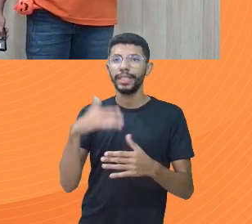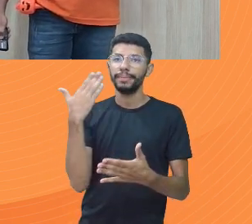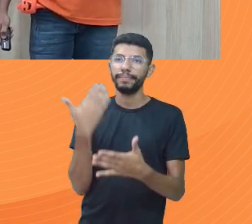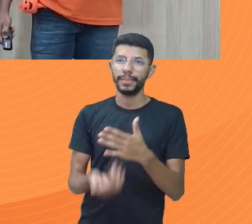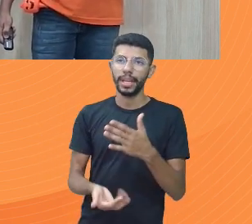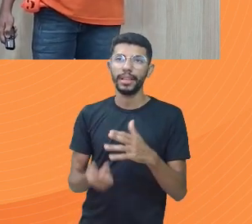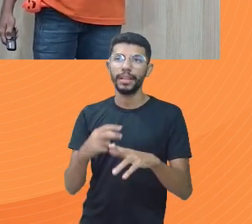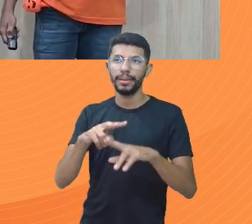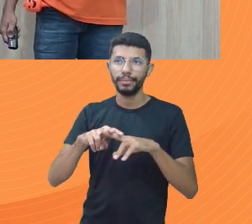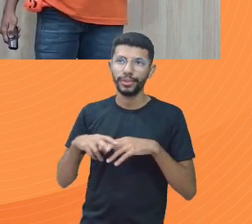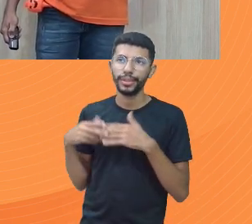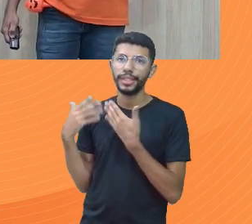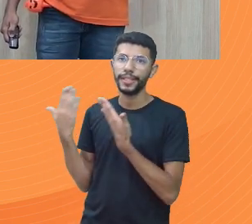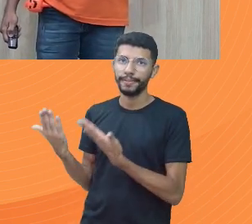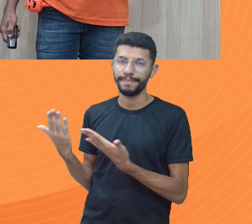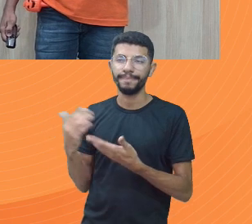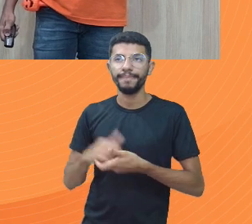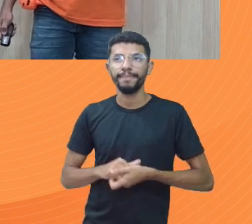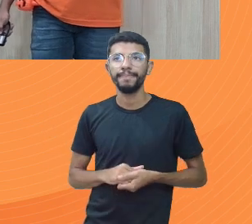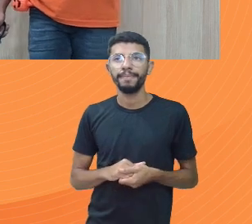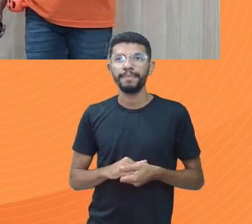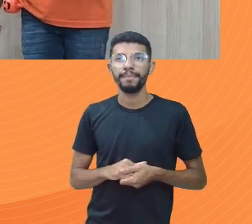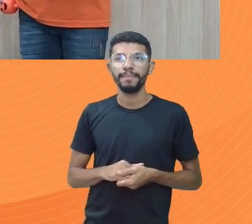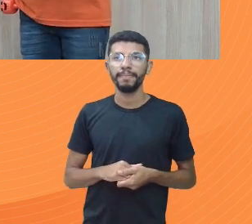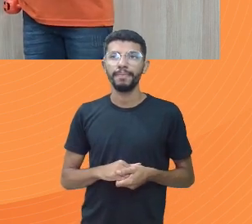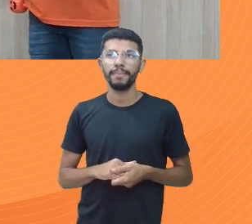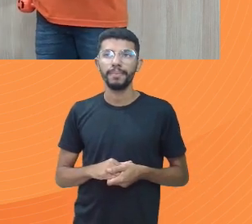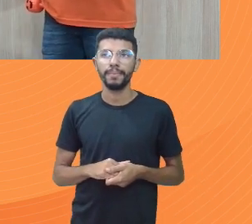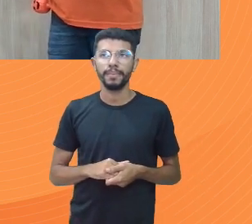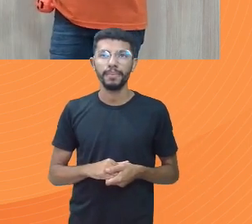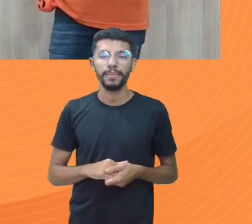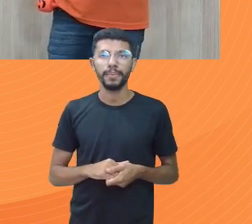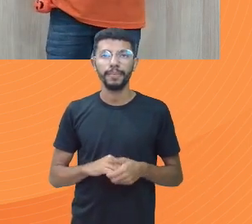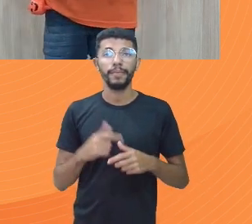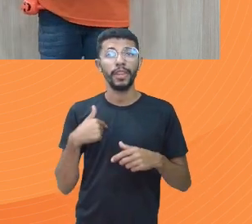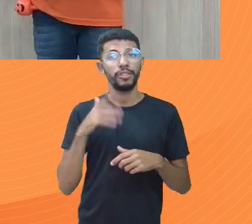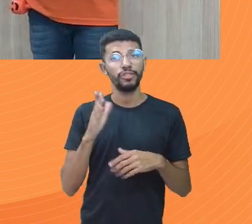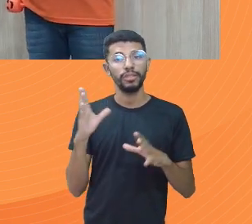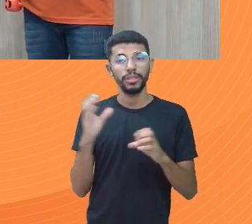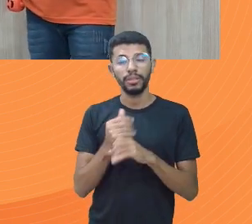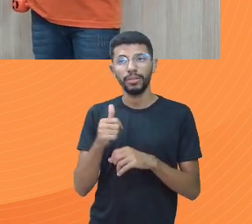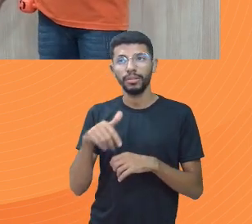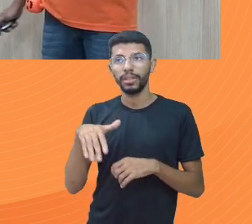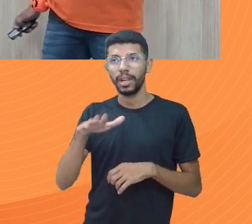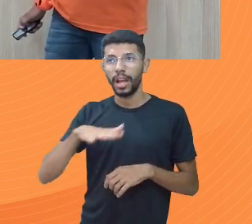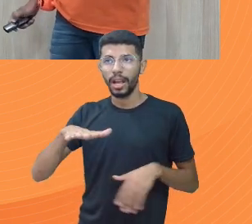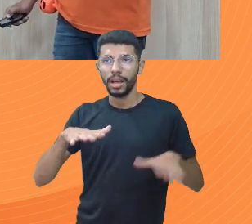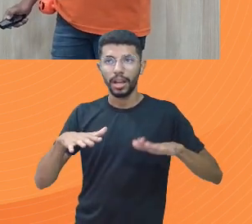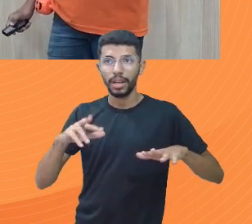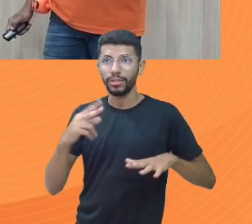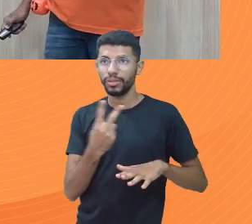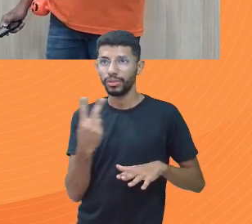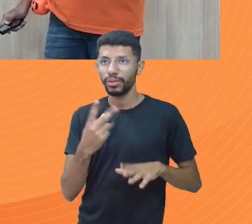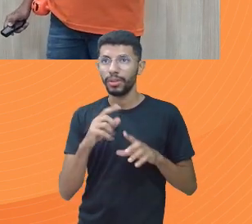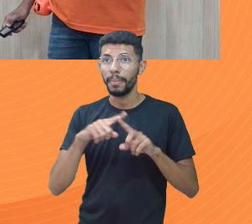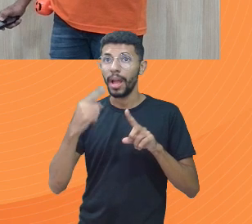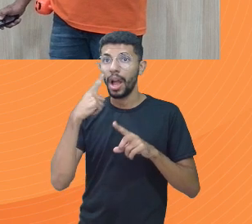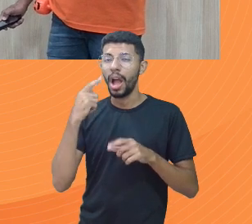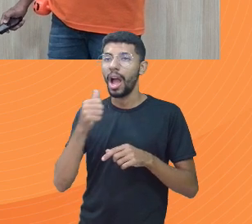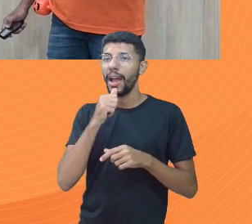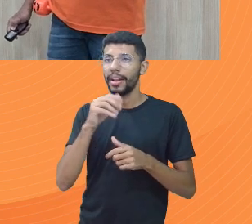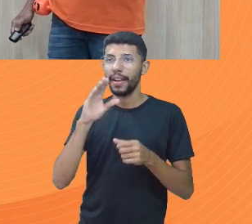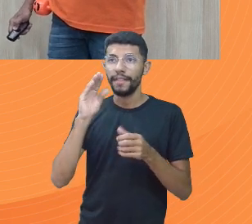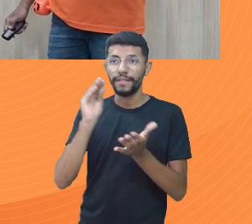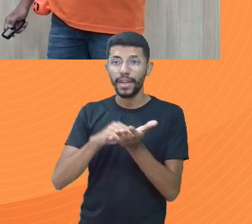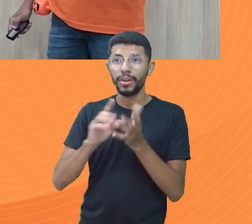questão por falta de cuidado. Beleza? Ó, calculei as duas áreas. Eu sei, opa, ainda não, né? Tá faltando terminar aqui só a